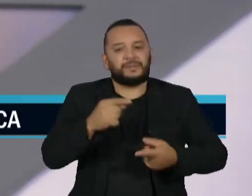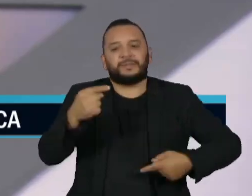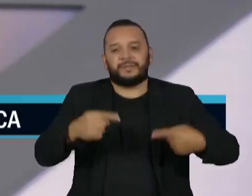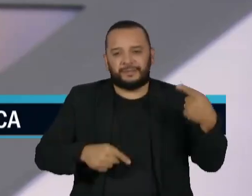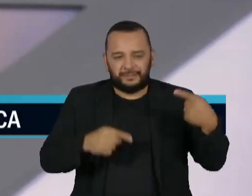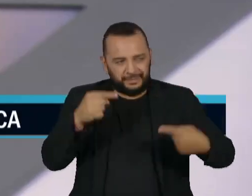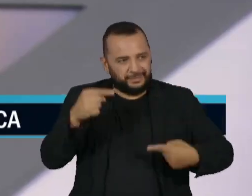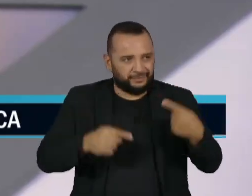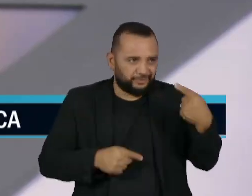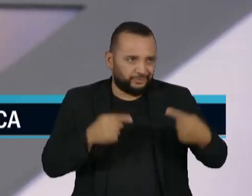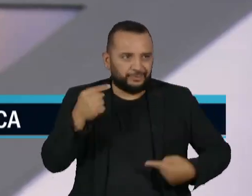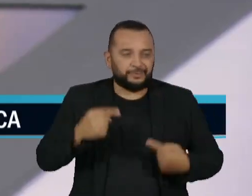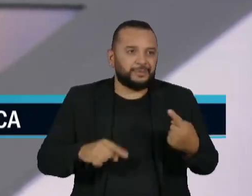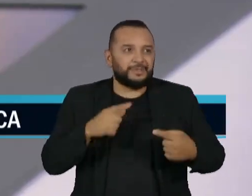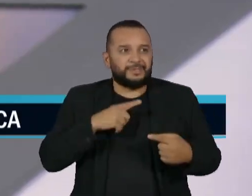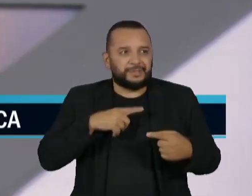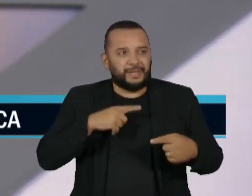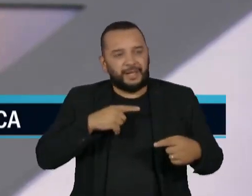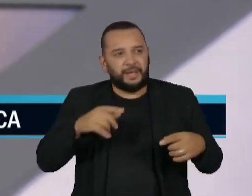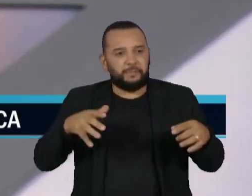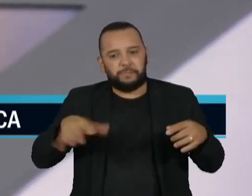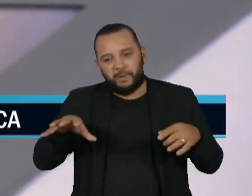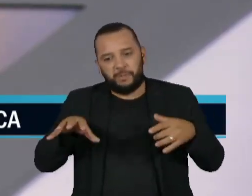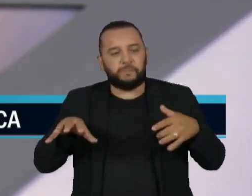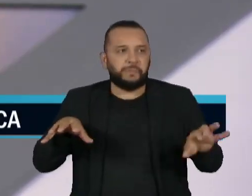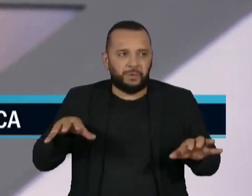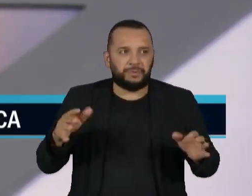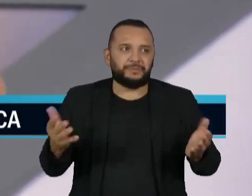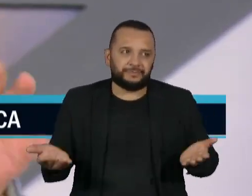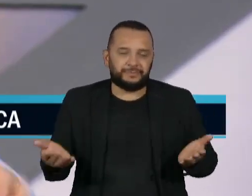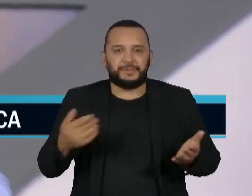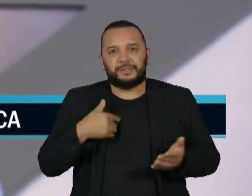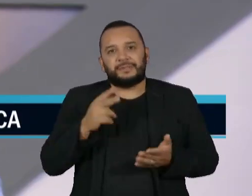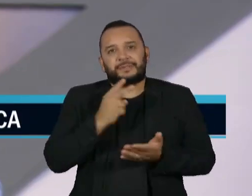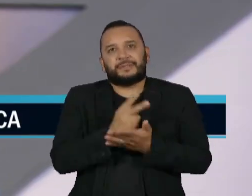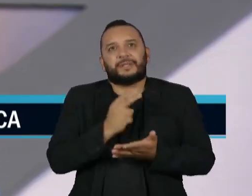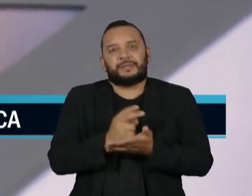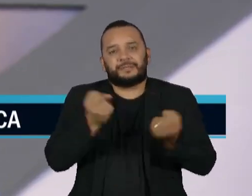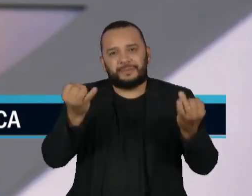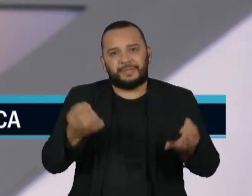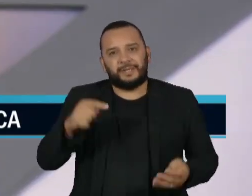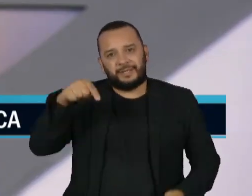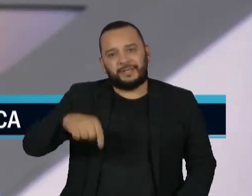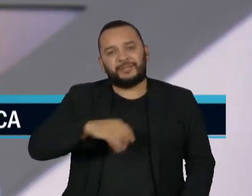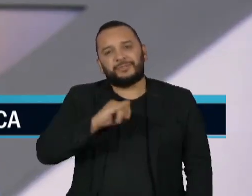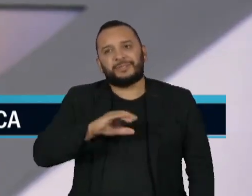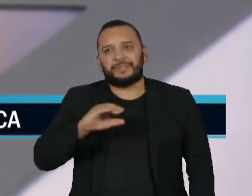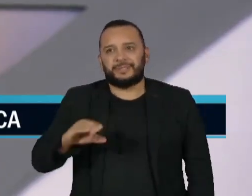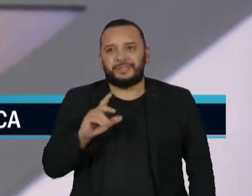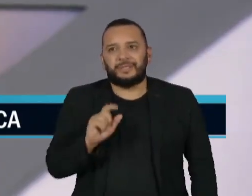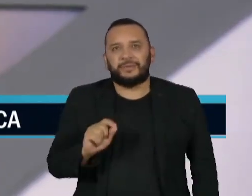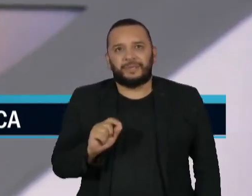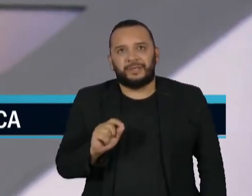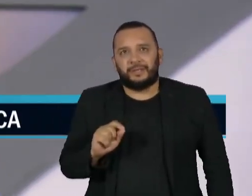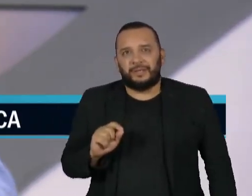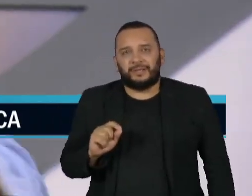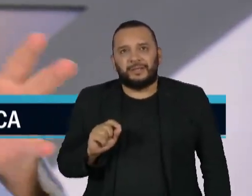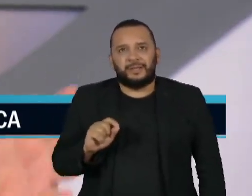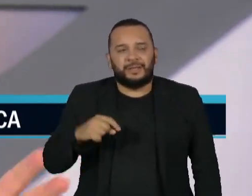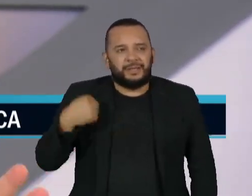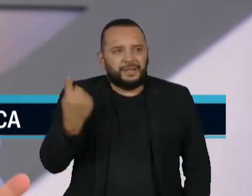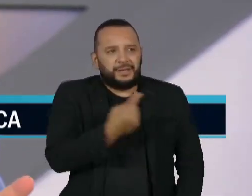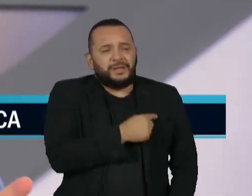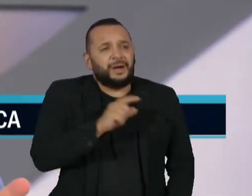debatida. E se polarizou essa questão. Eu sempre falei aqui no JC que a gente tem que olhar que